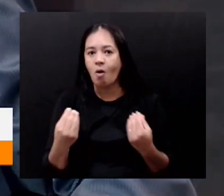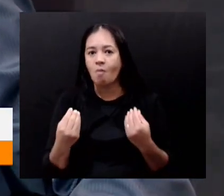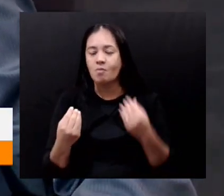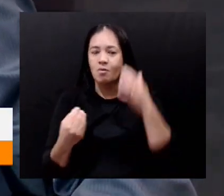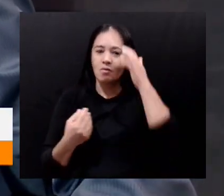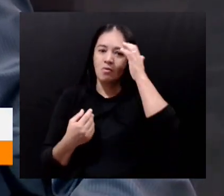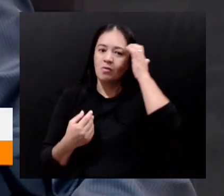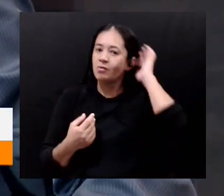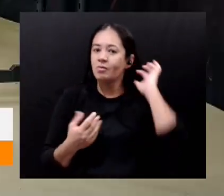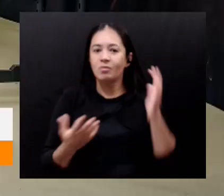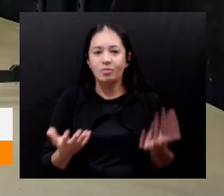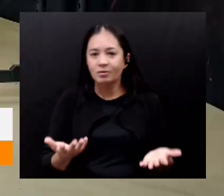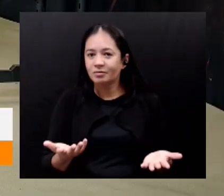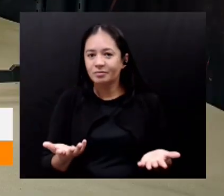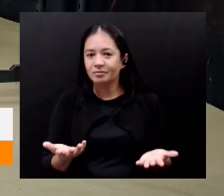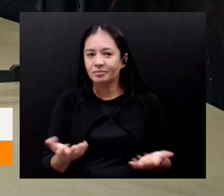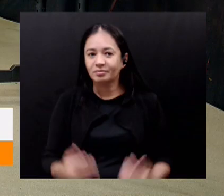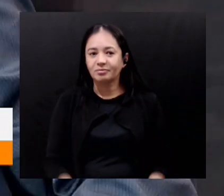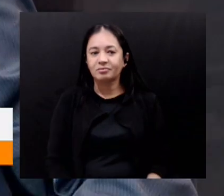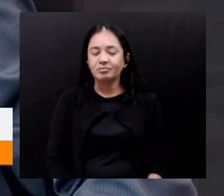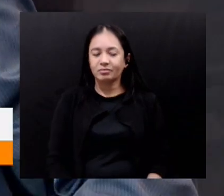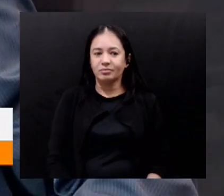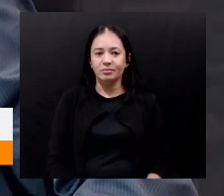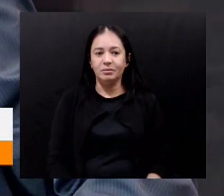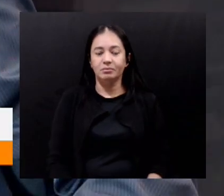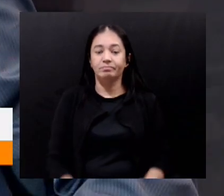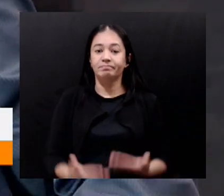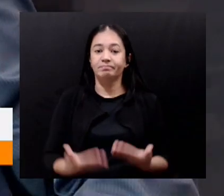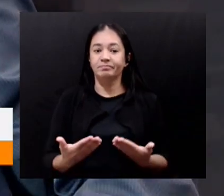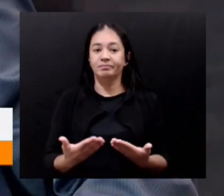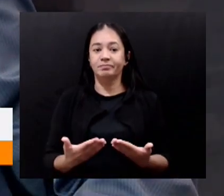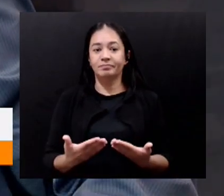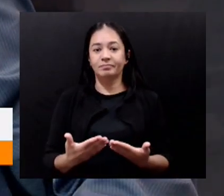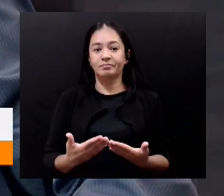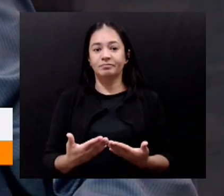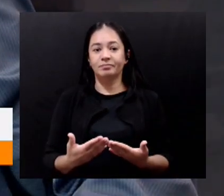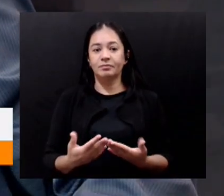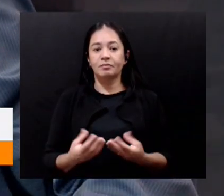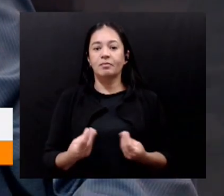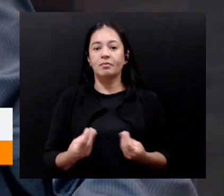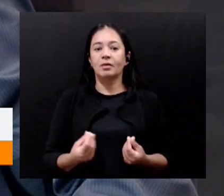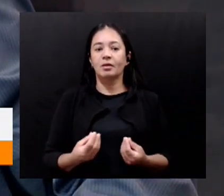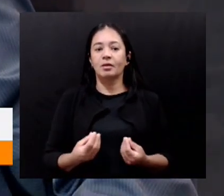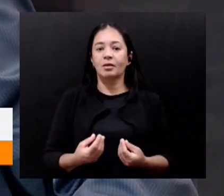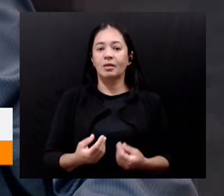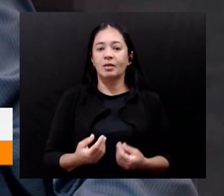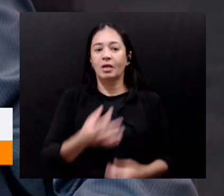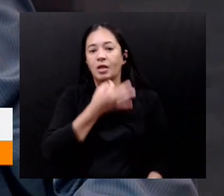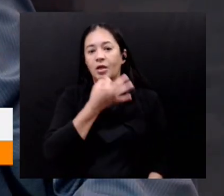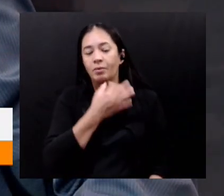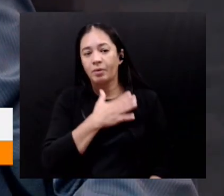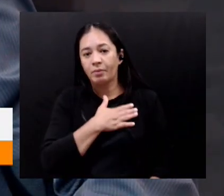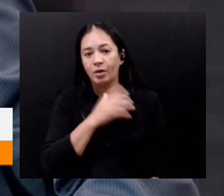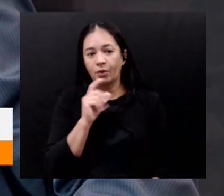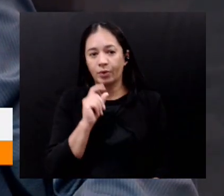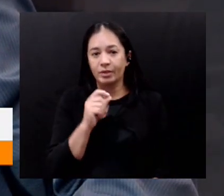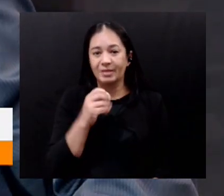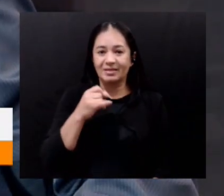Sim. Rúbia? Então, a questão, a meu ver, seria a seguinte: se o governo italiano